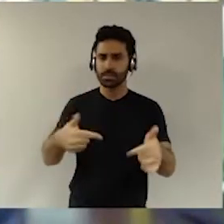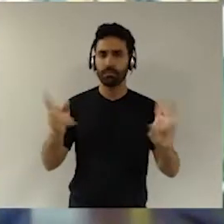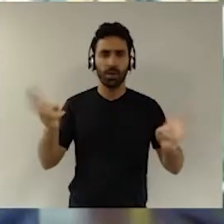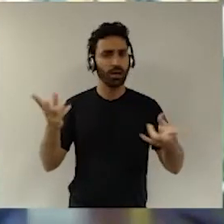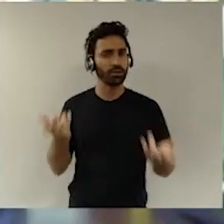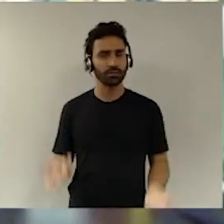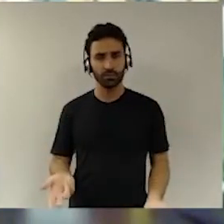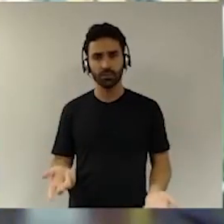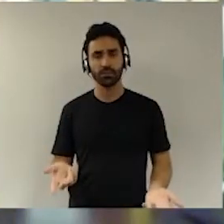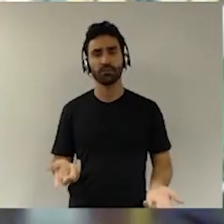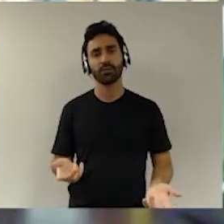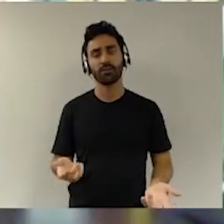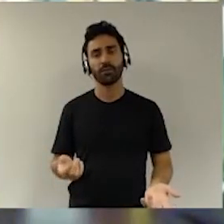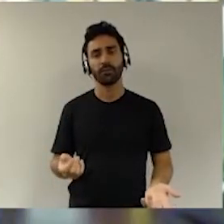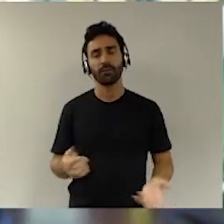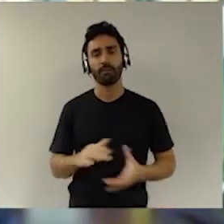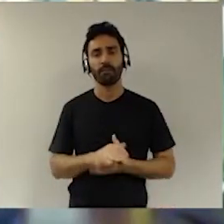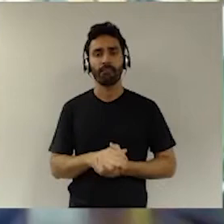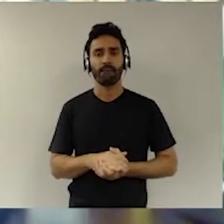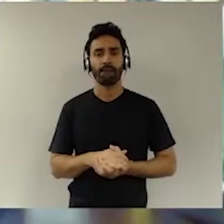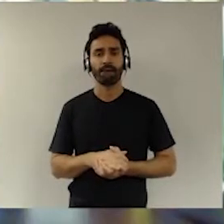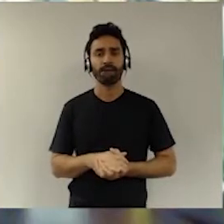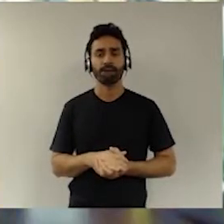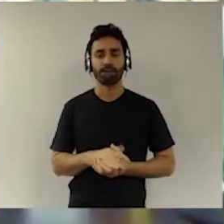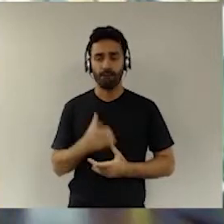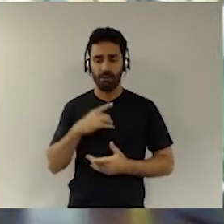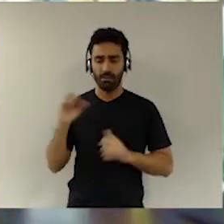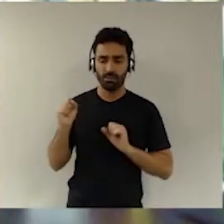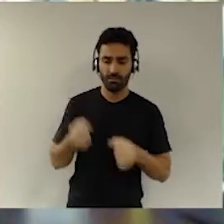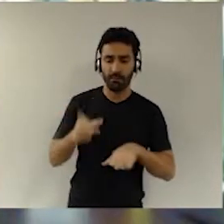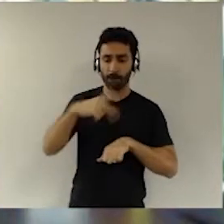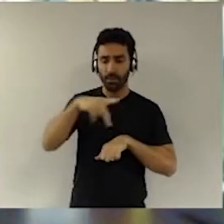se colocou a defesa do